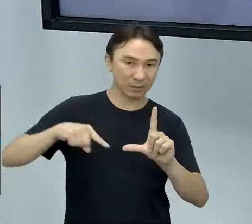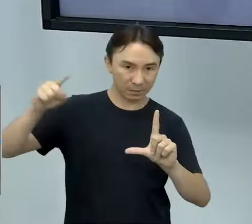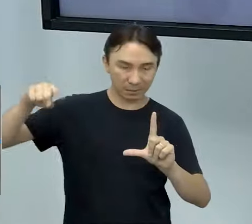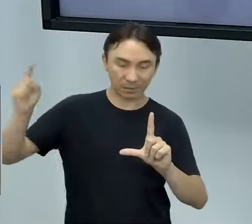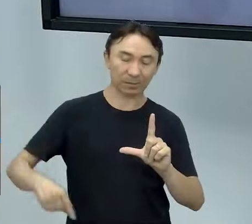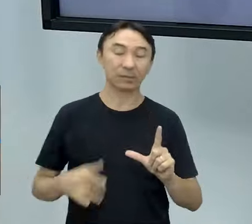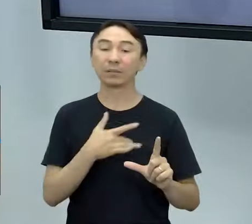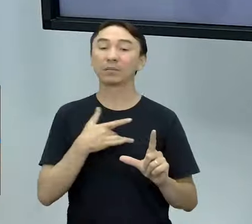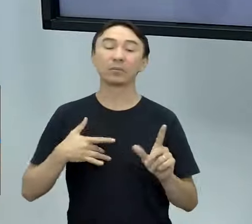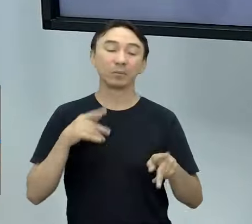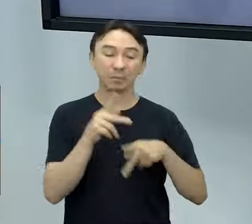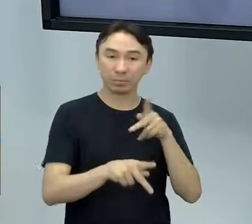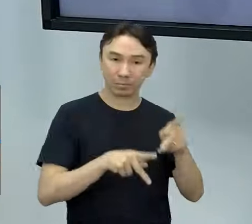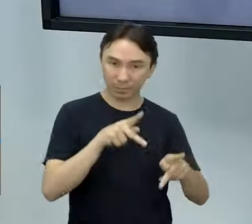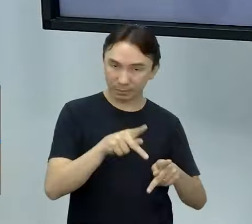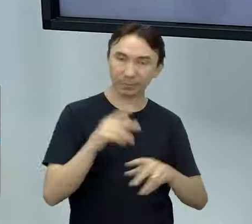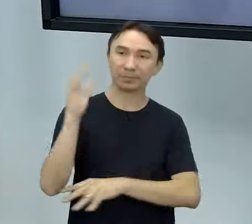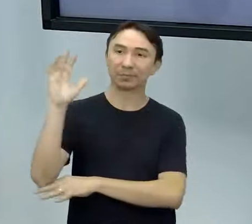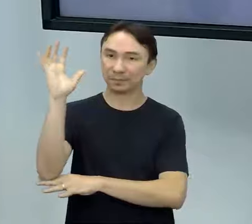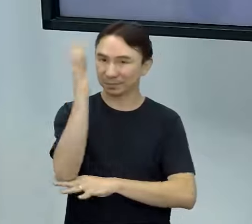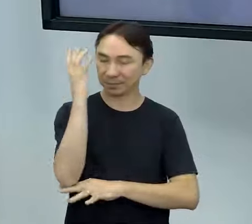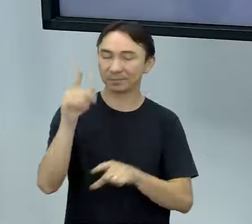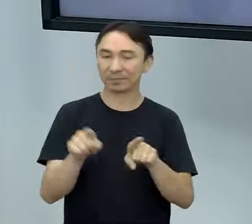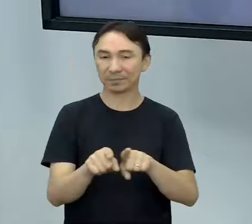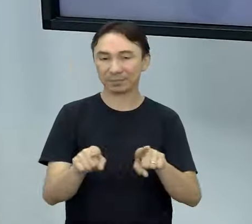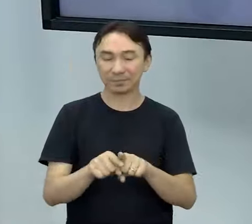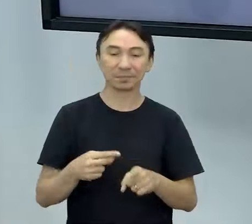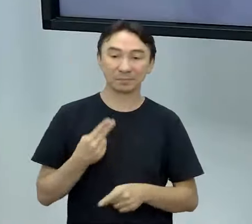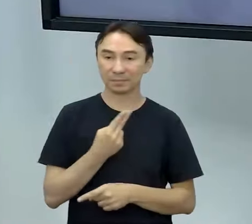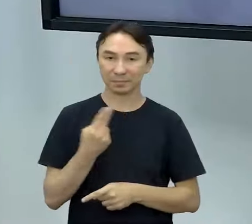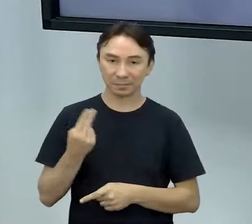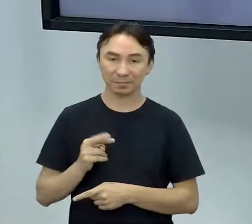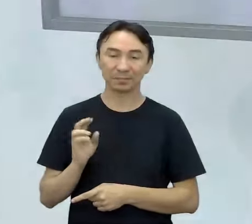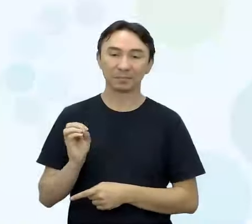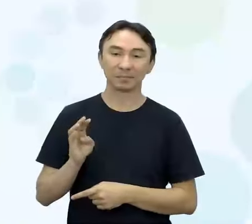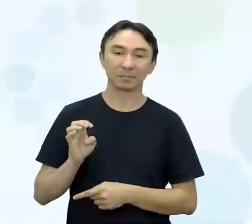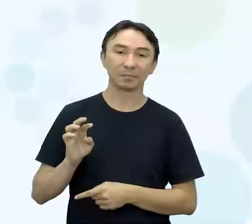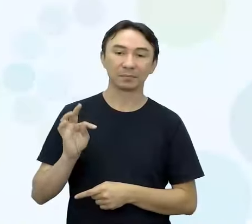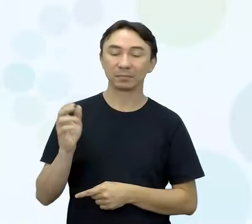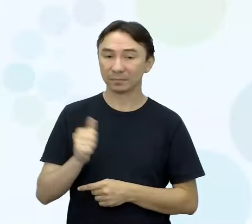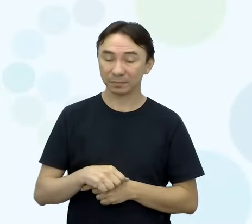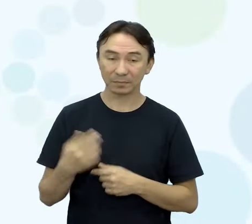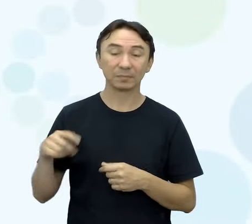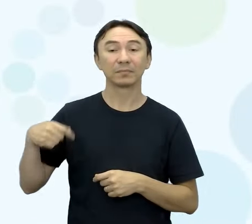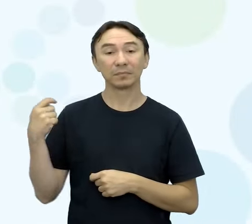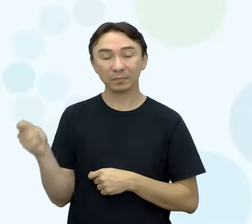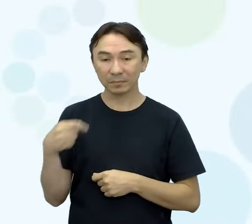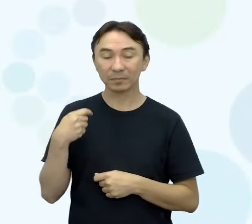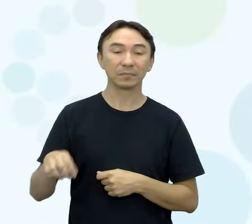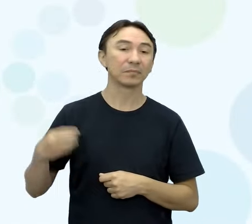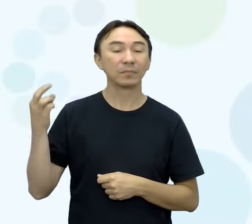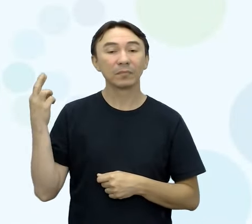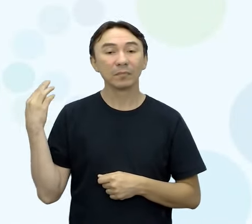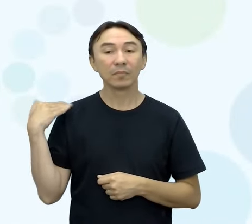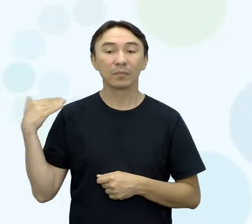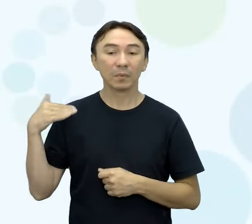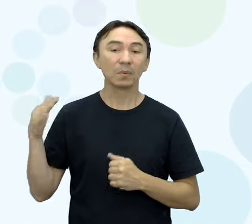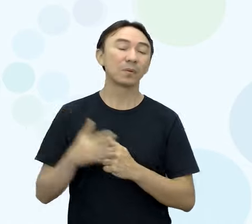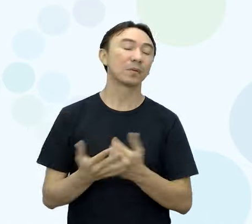ambiente. Eu sou a professora Roberta, aqui do Centro de Mídias, e o tema da nossa aula de hoje é refletindo sobre o público